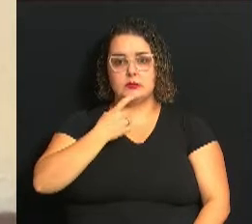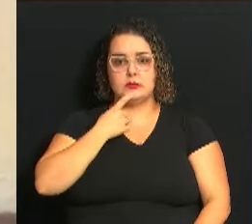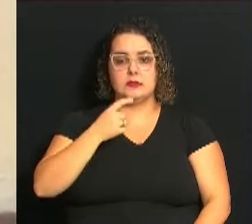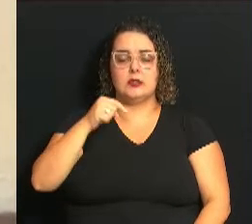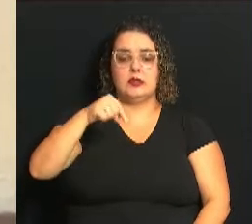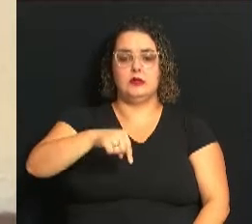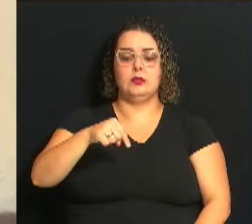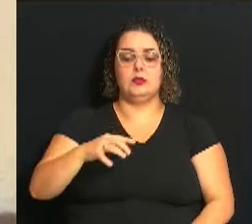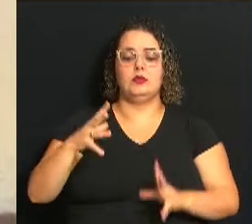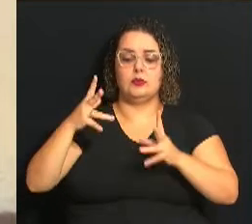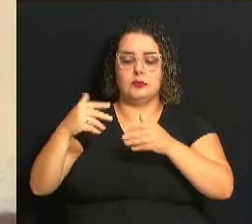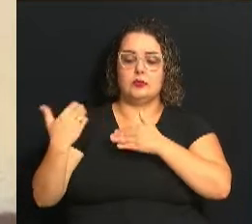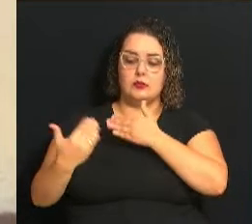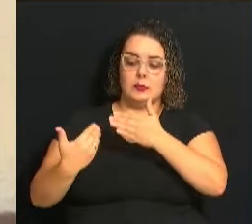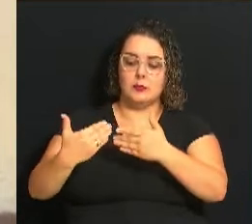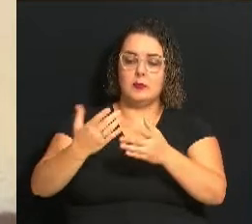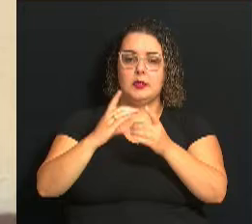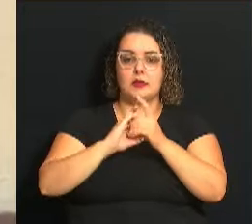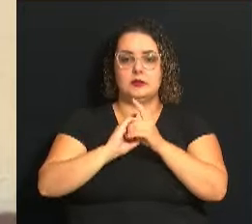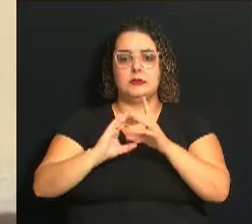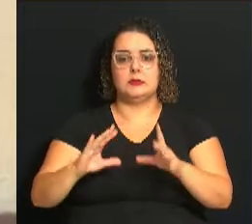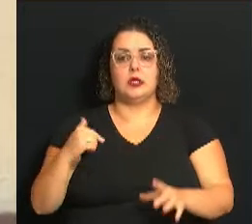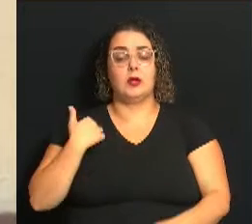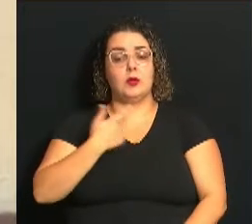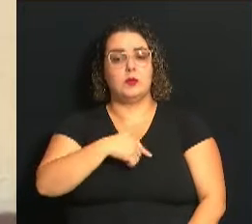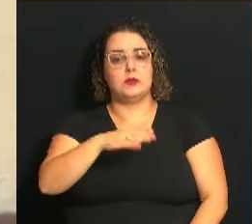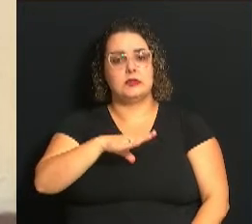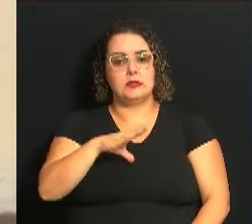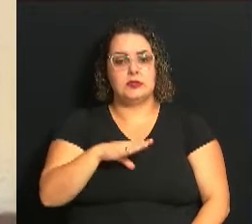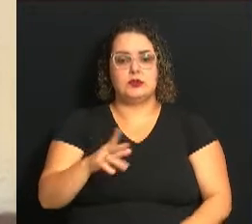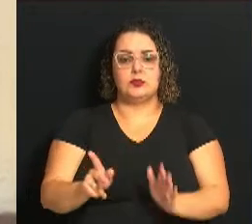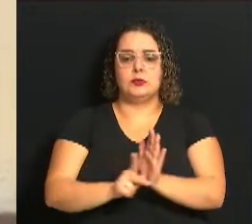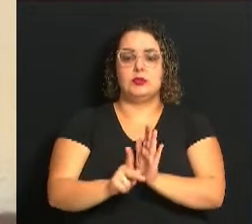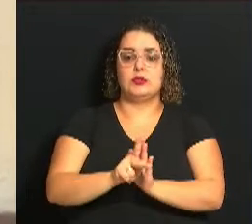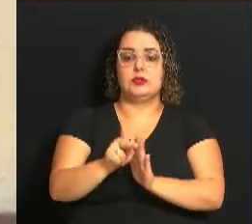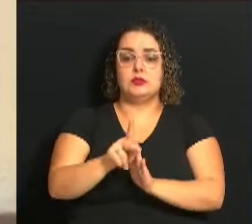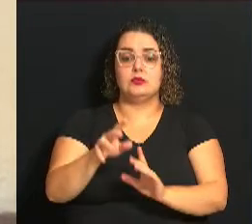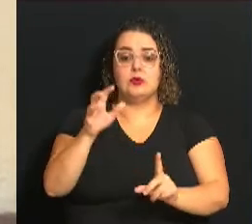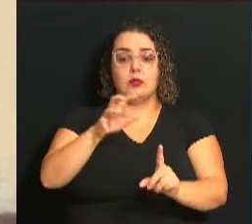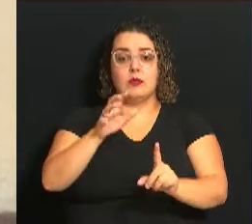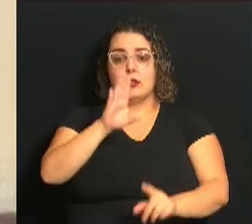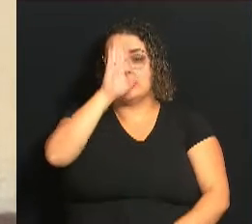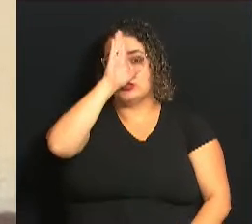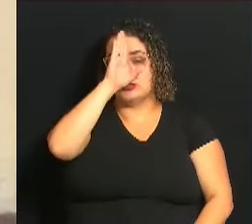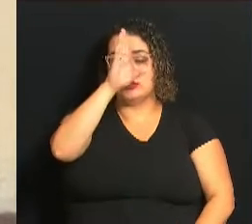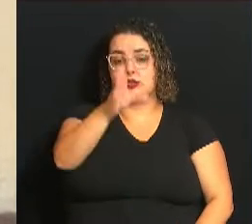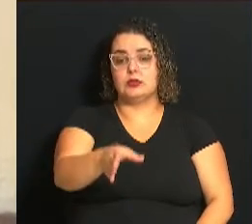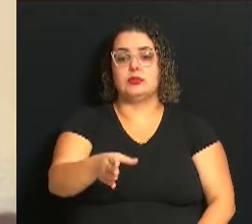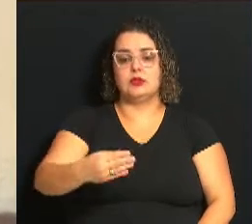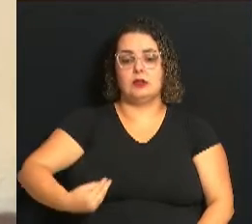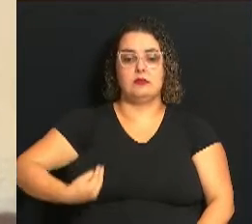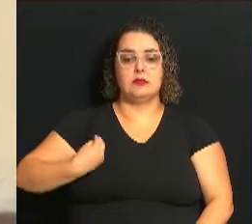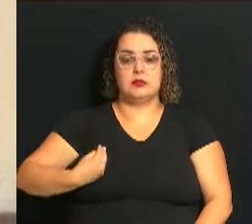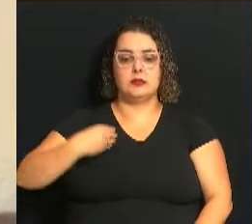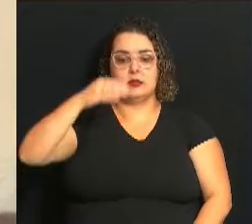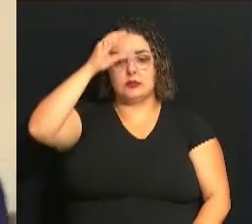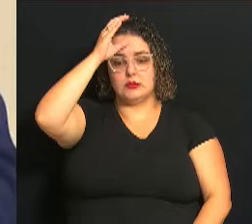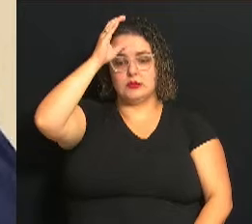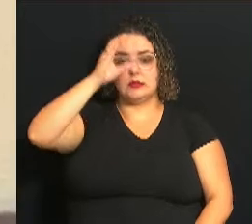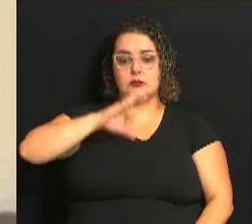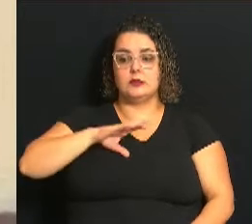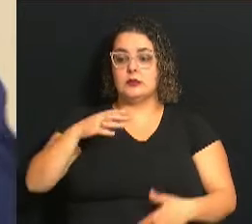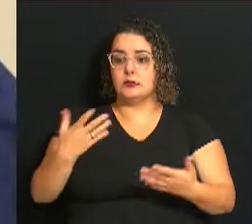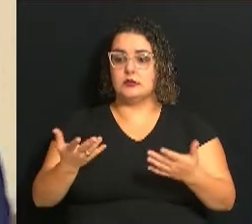processo democrático da nossa cidade, projetos que vão impactar diretamente na vida do cidadão. Sendo assim,